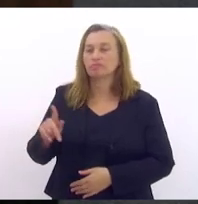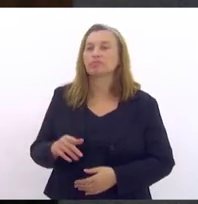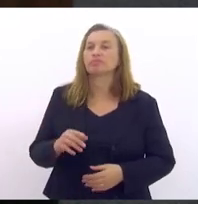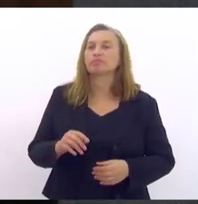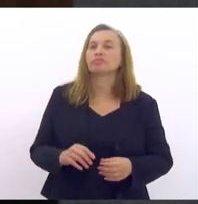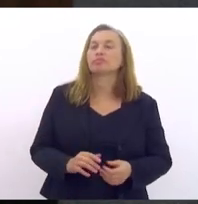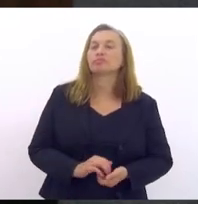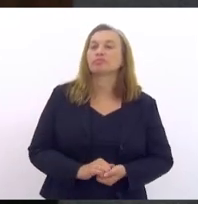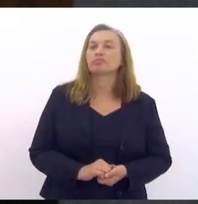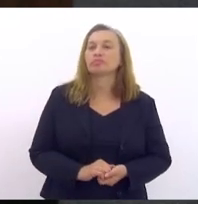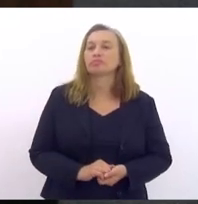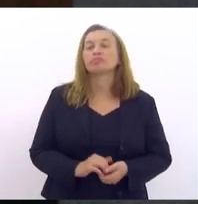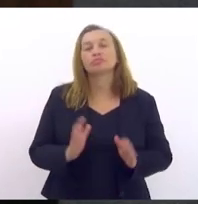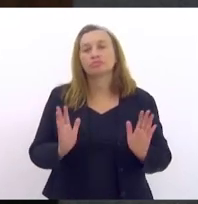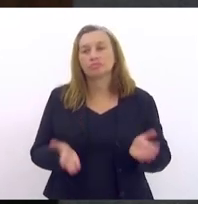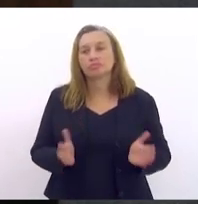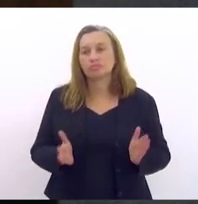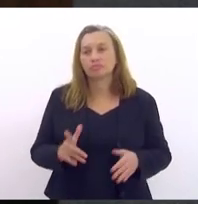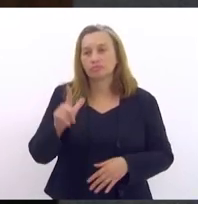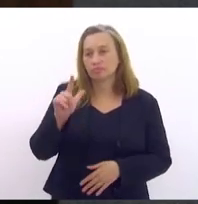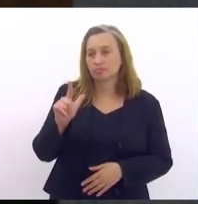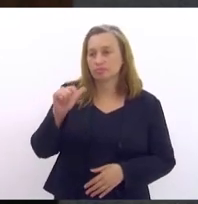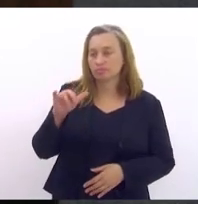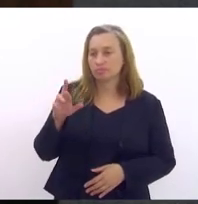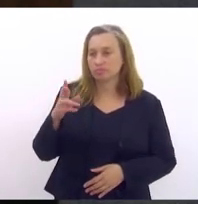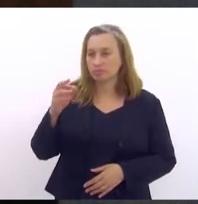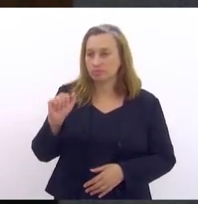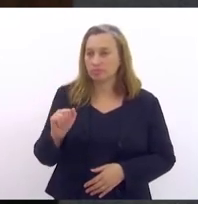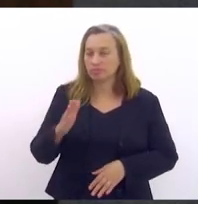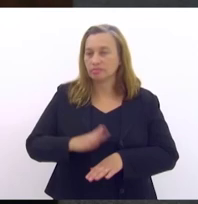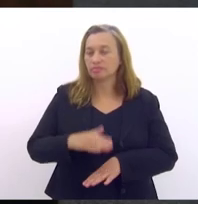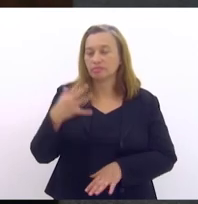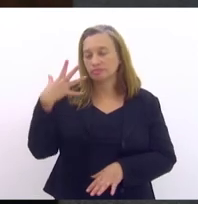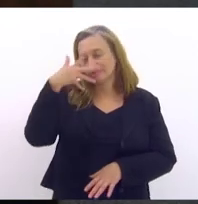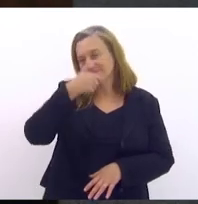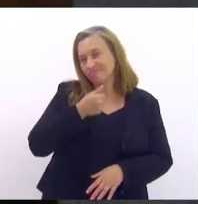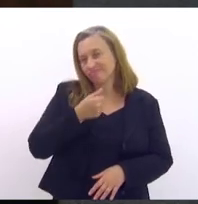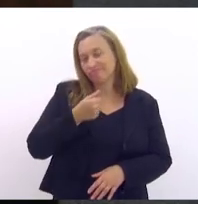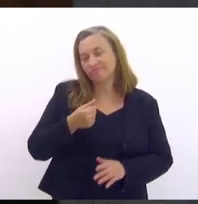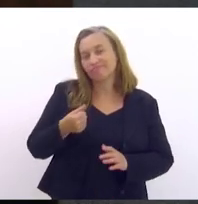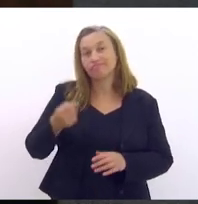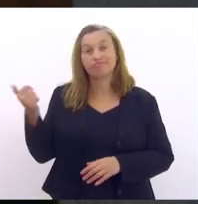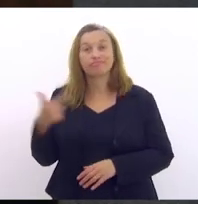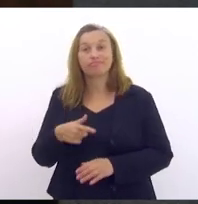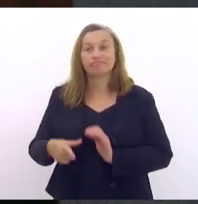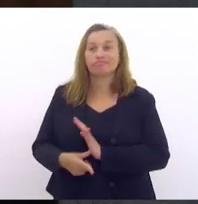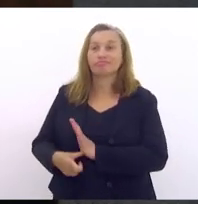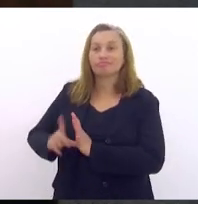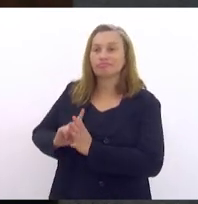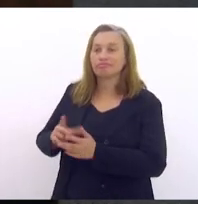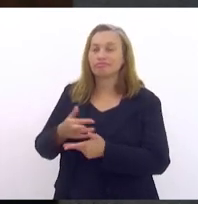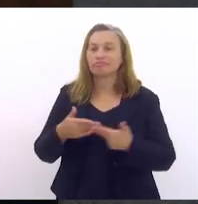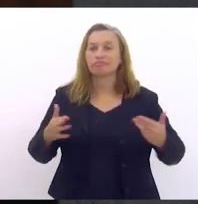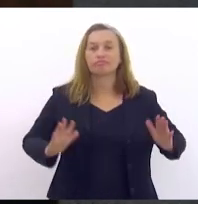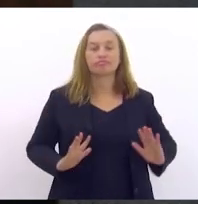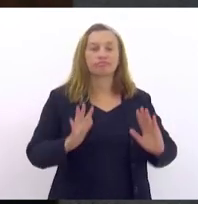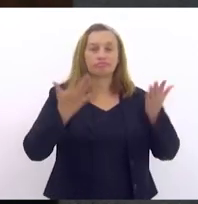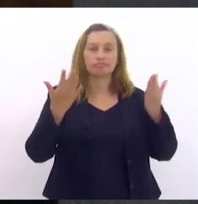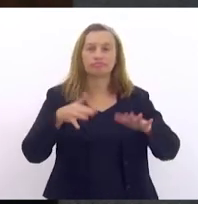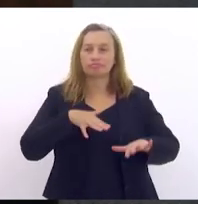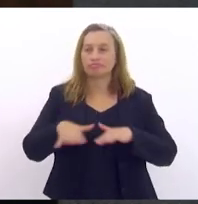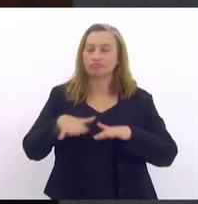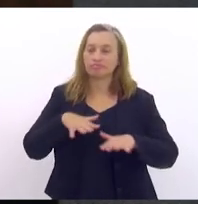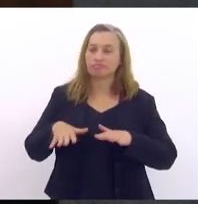construção. E hoje a livraria Belle Époque está ainda mais bonita do que antes, fazendo muitos eventos, movimentando